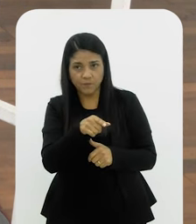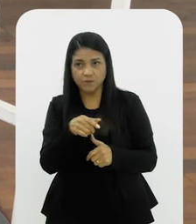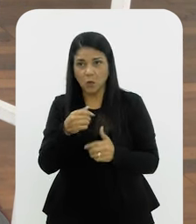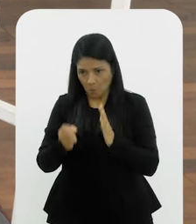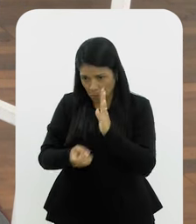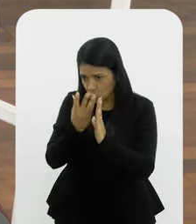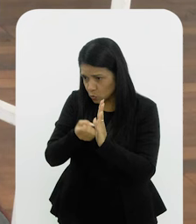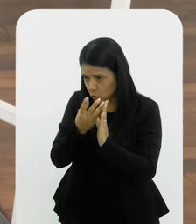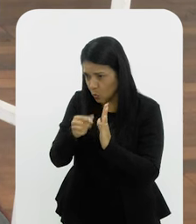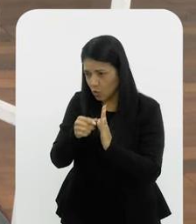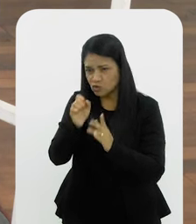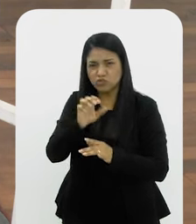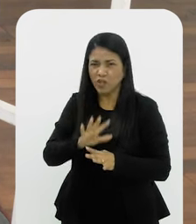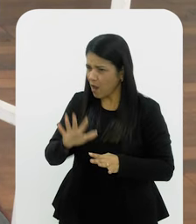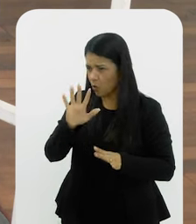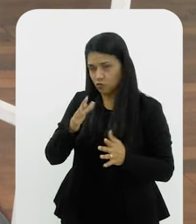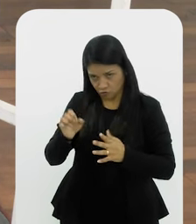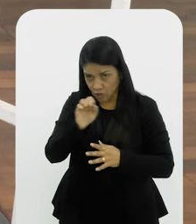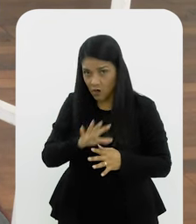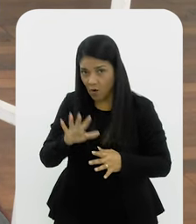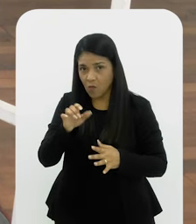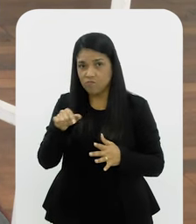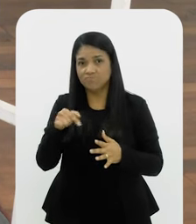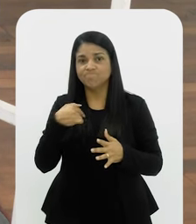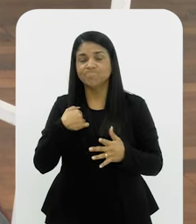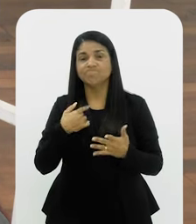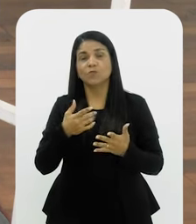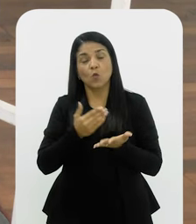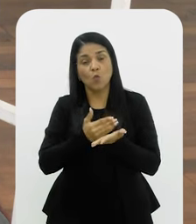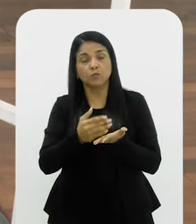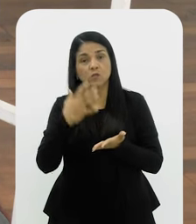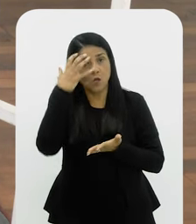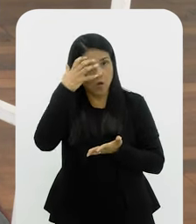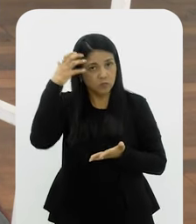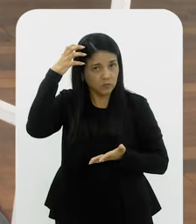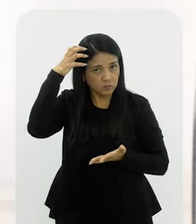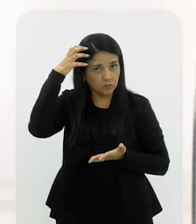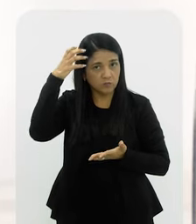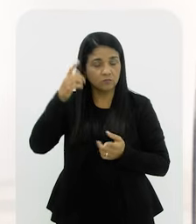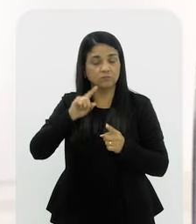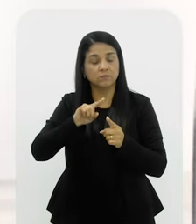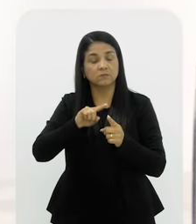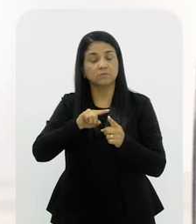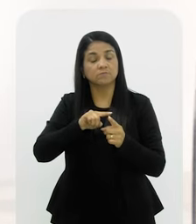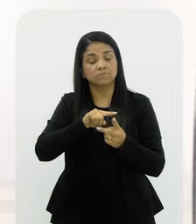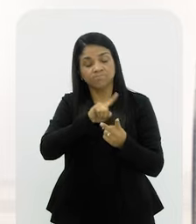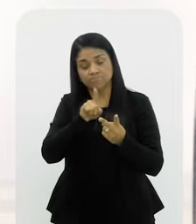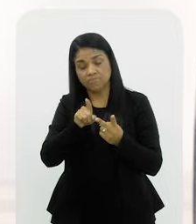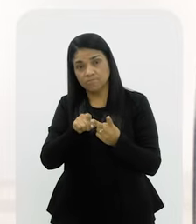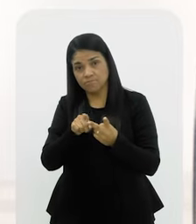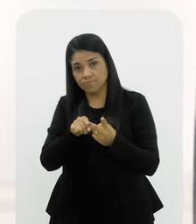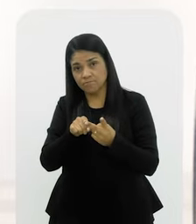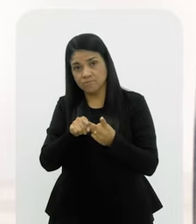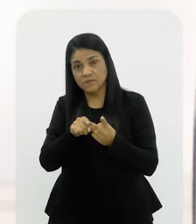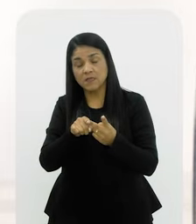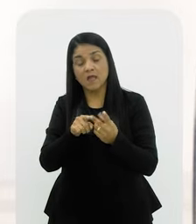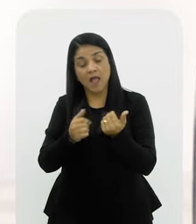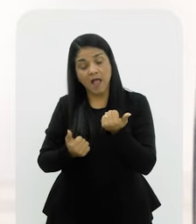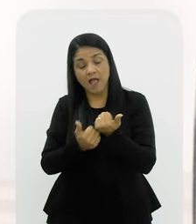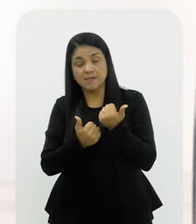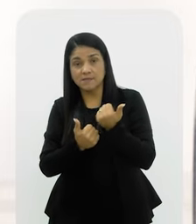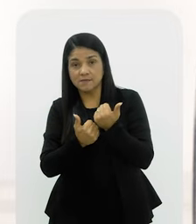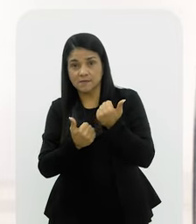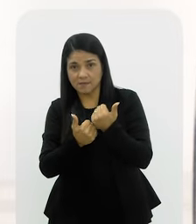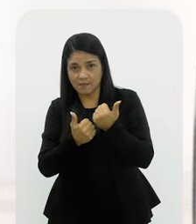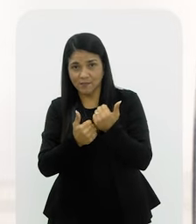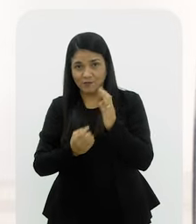produtor? No geral. Sim, em geral. Bem, eu comecei com a Alcione, da Alcione. Eu comecei como assistente de